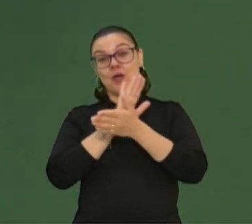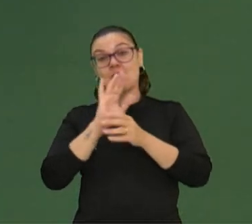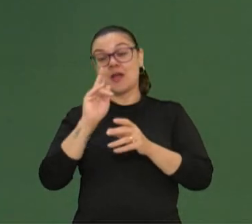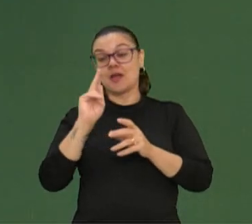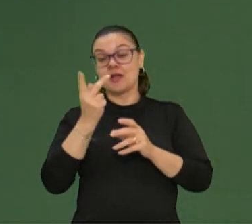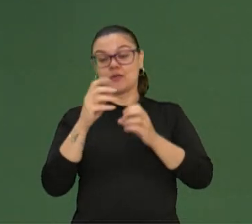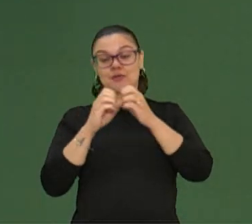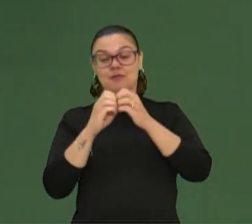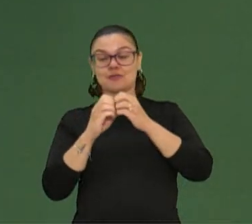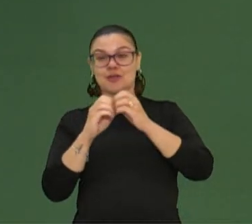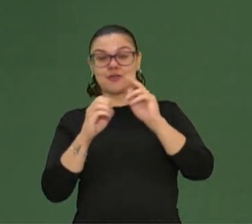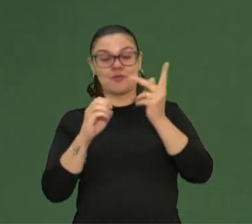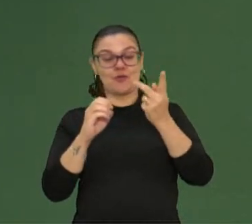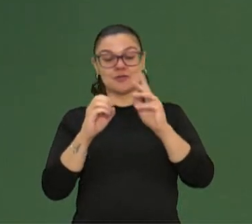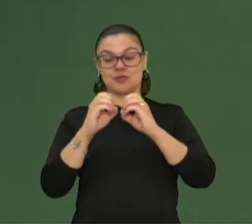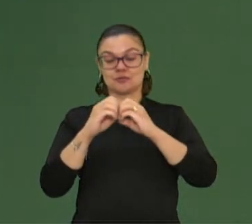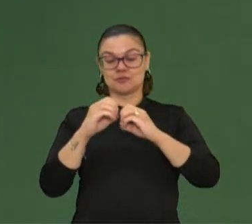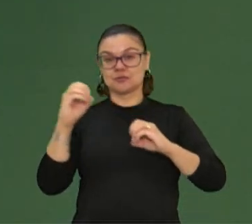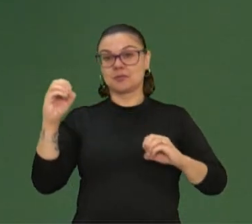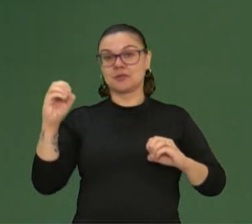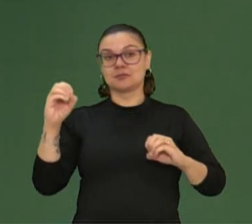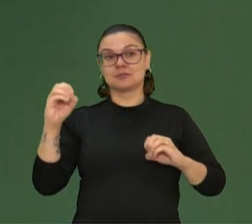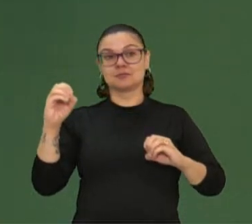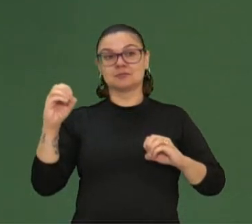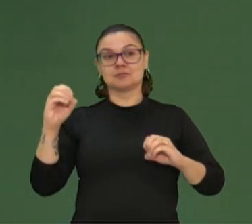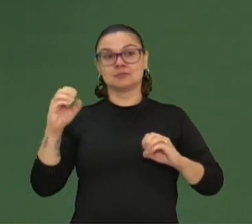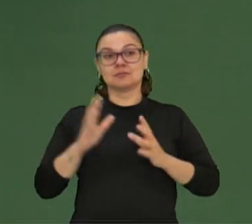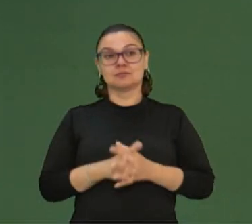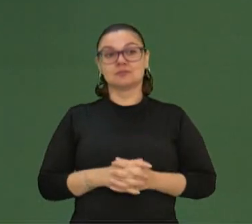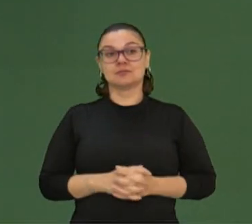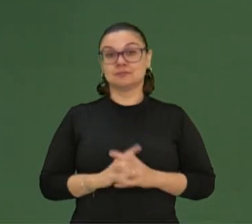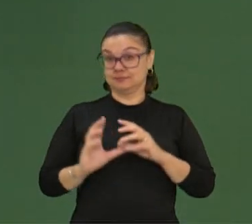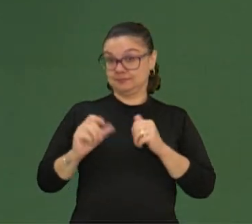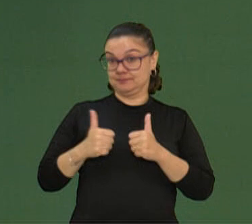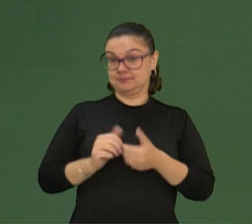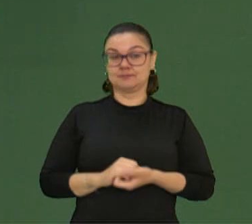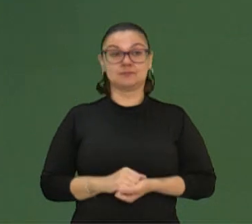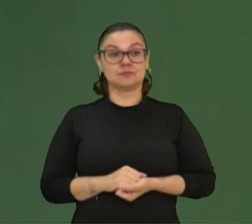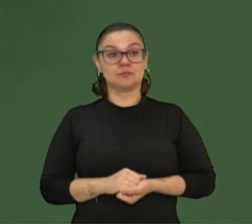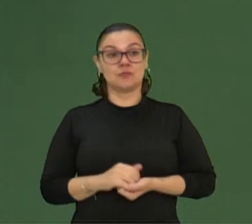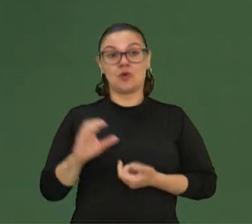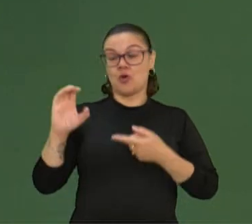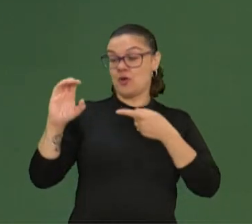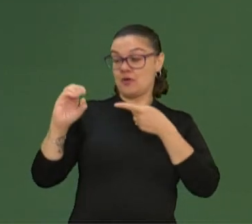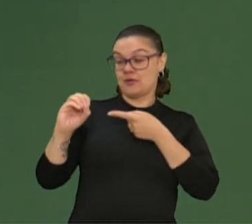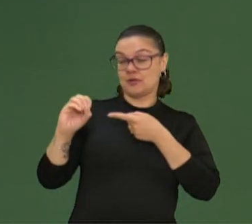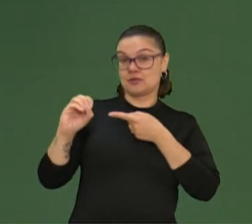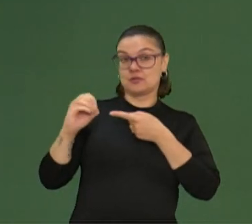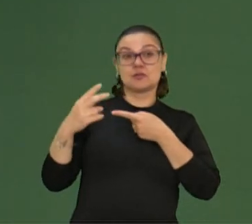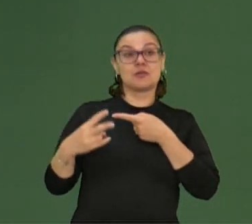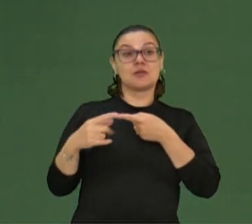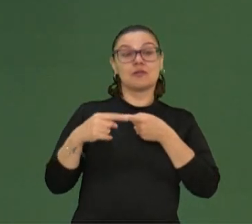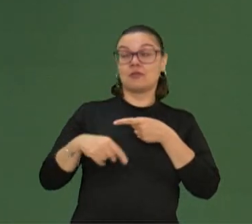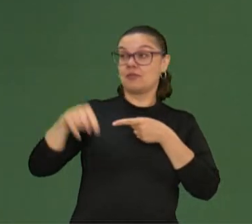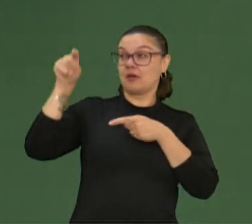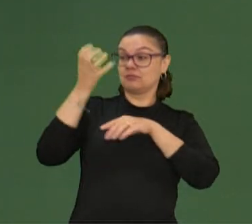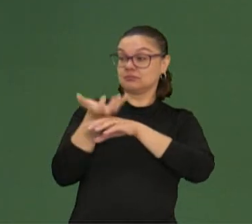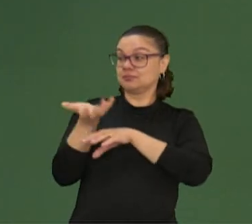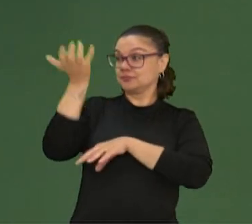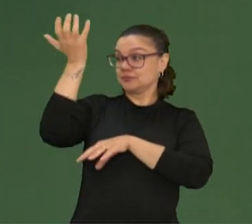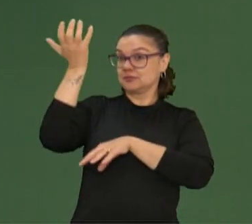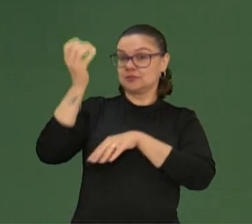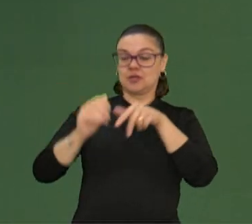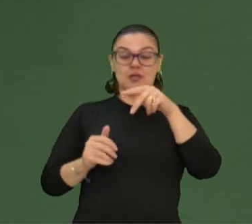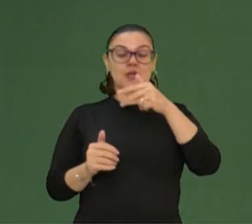se divorcia do oxigênio. Se separam, ó, cada um para o seu lado. O oxigênio, gás oxigênio, vai para a atmosfera. E